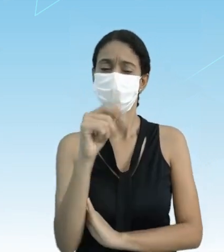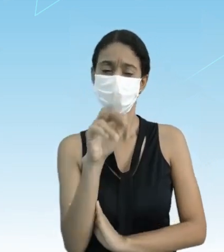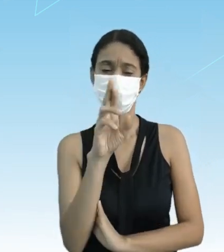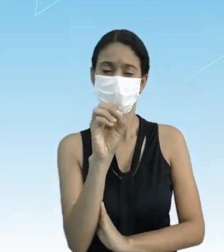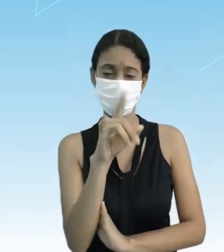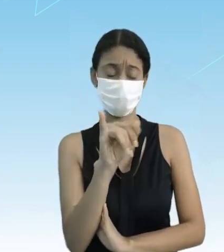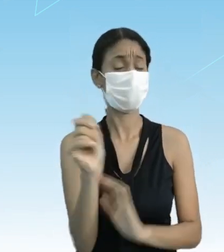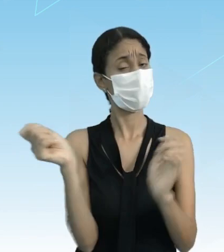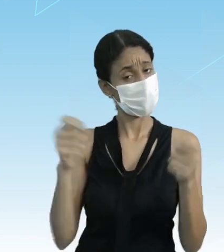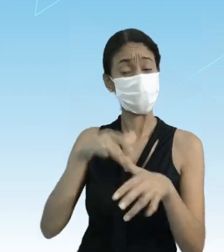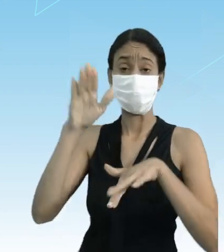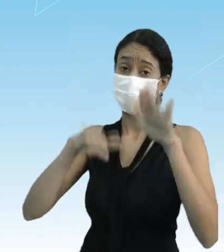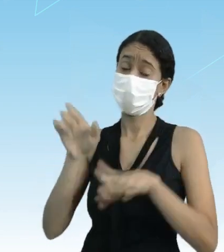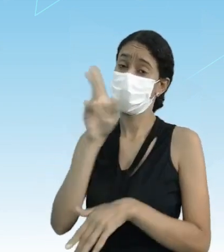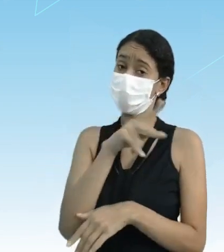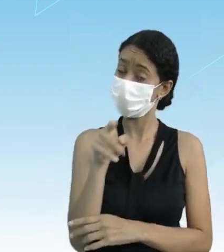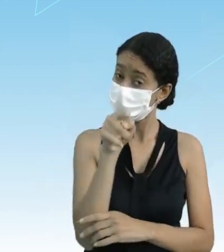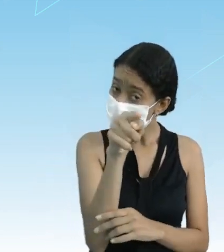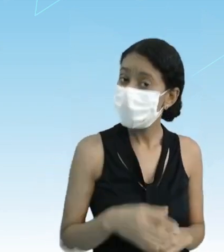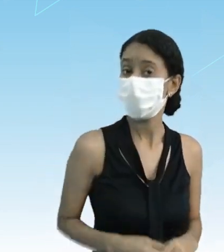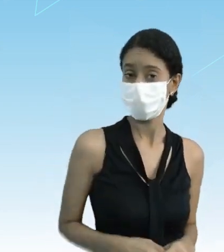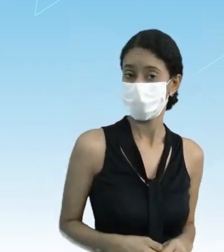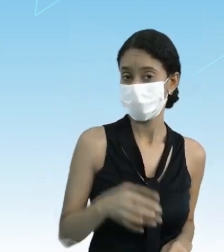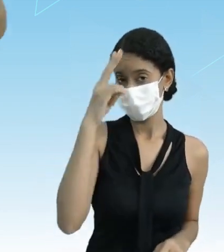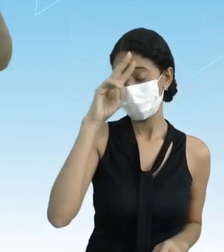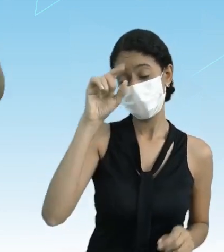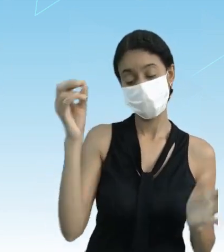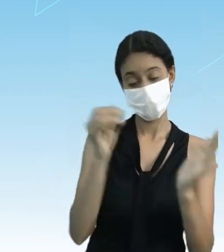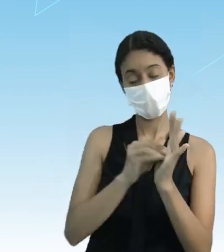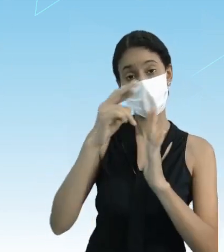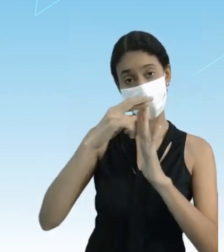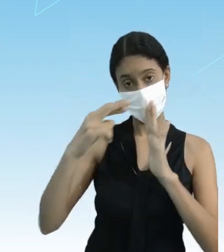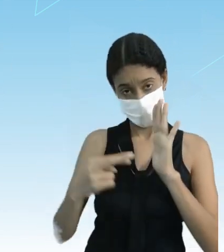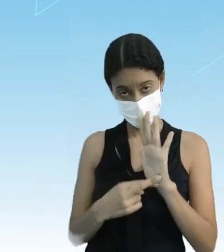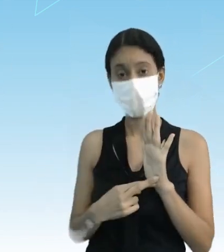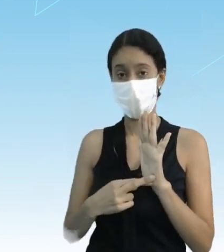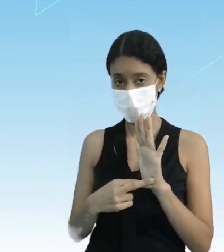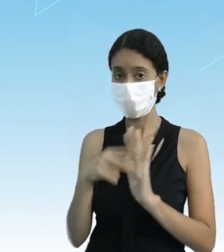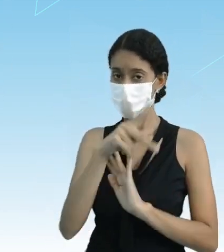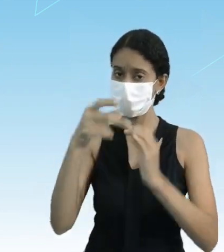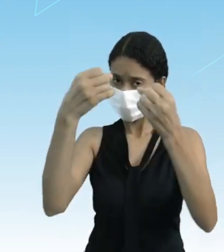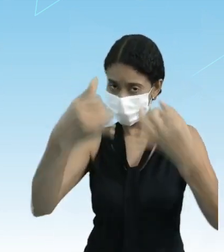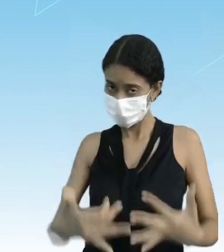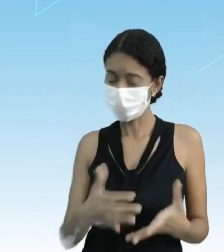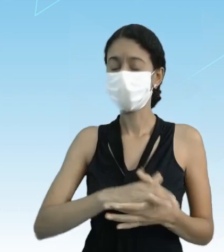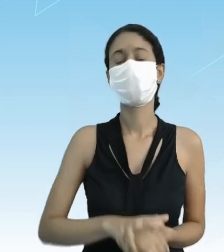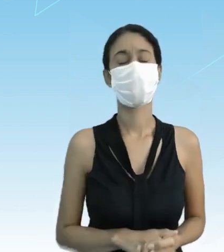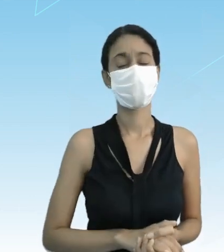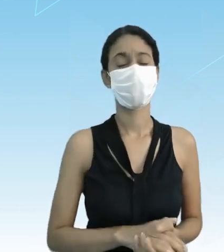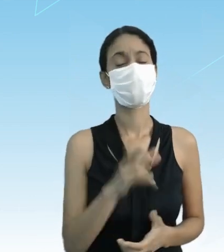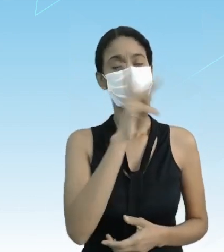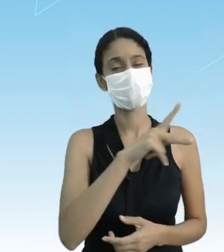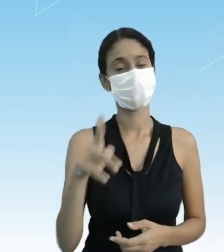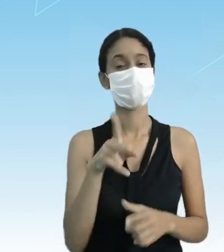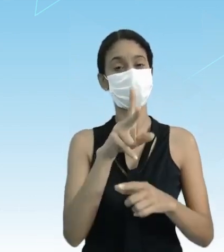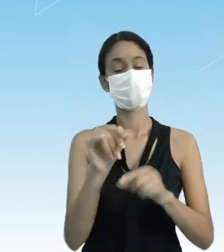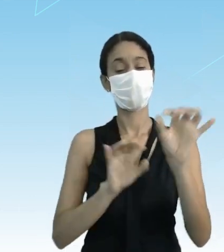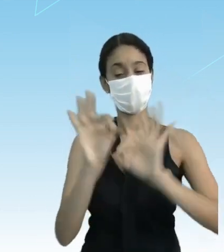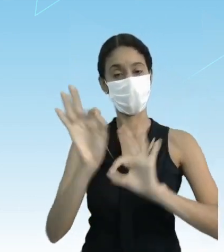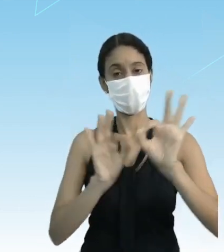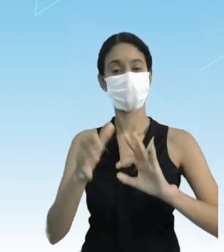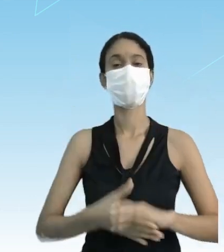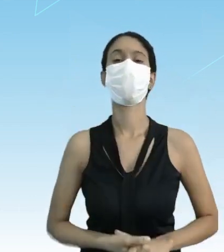de interesse para os estudiosos da língua e das artes. E, justamente, nós encontramos paródia, não é isso? Muito